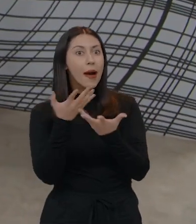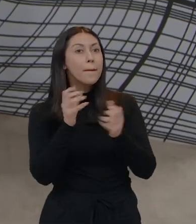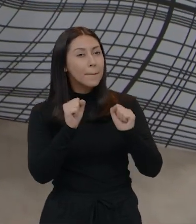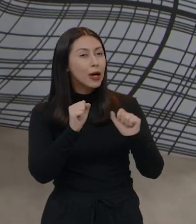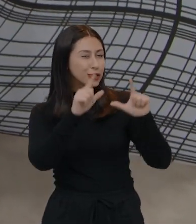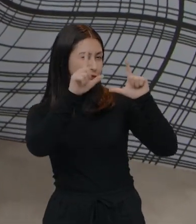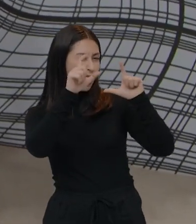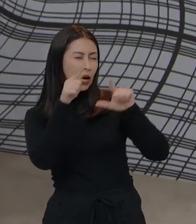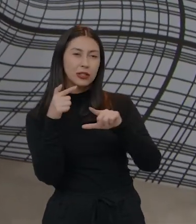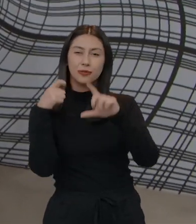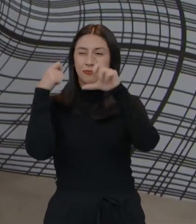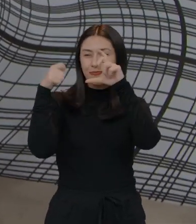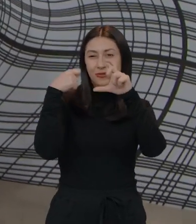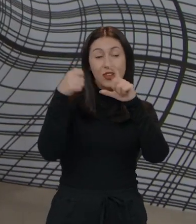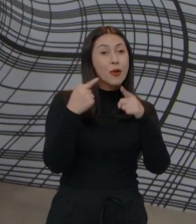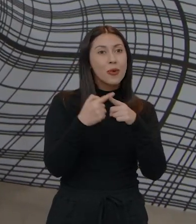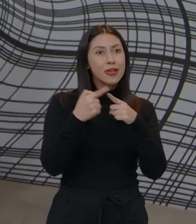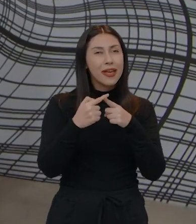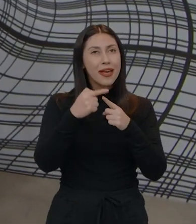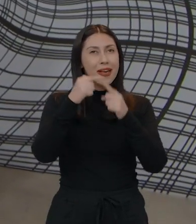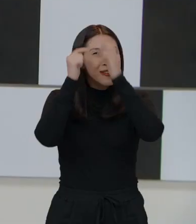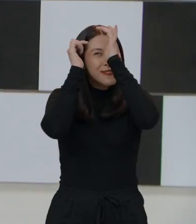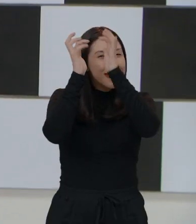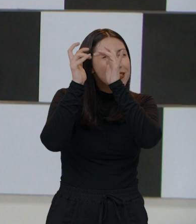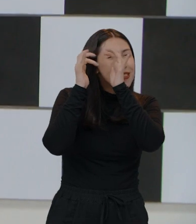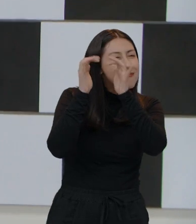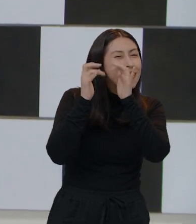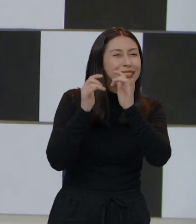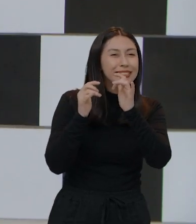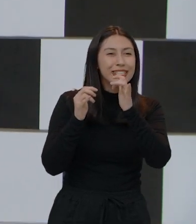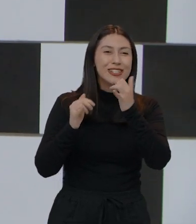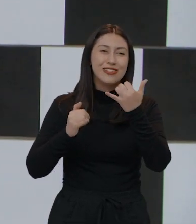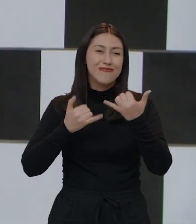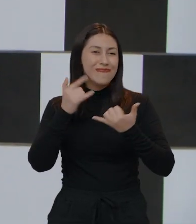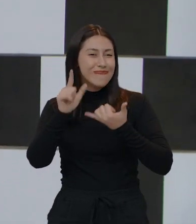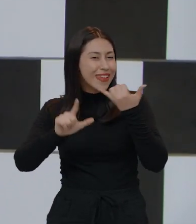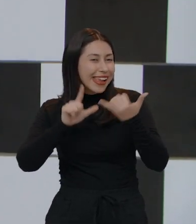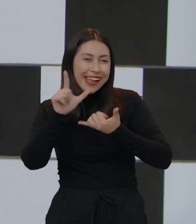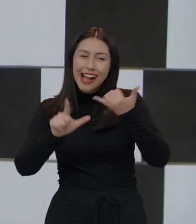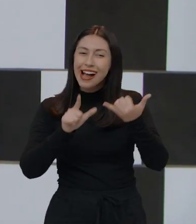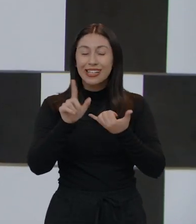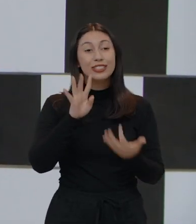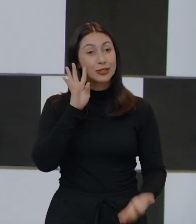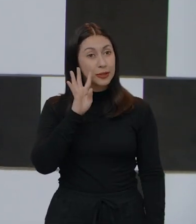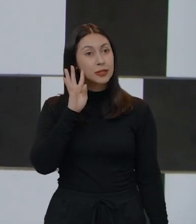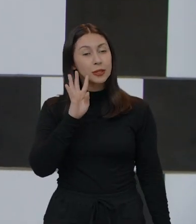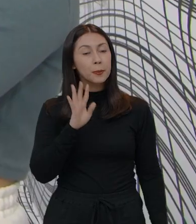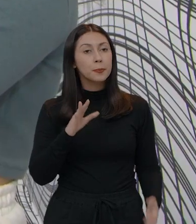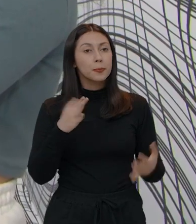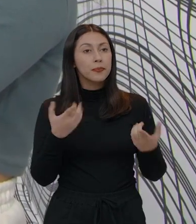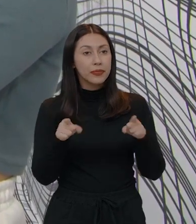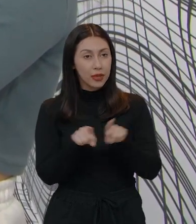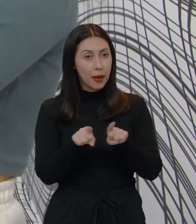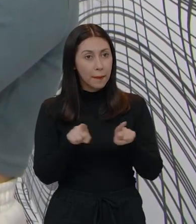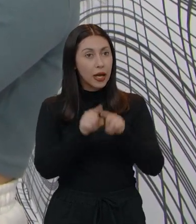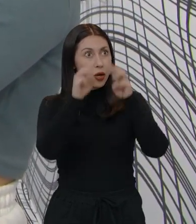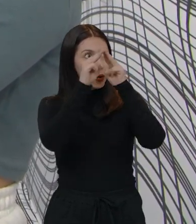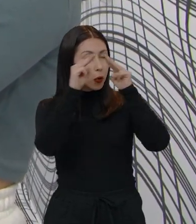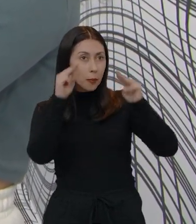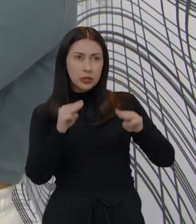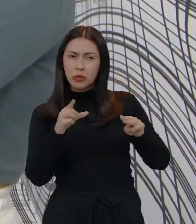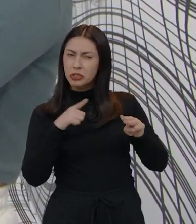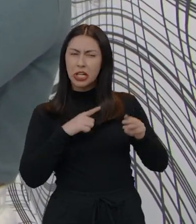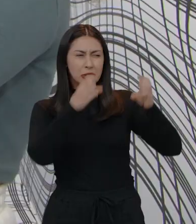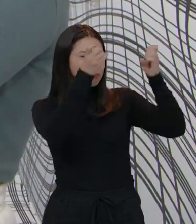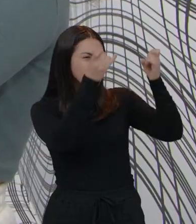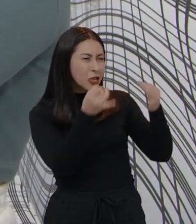todo, porque você vai brincar com a sua mente de uma maneira lúdica e divertida. Tá? E, além disso, o museu ele é todo